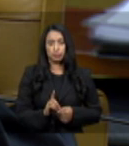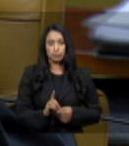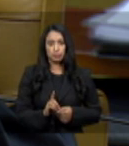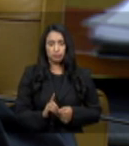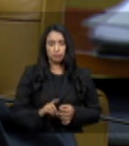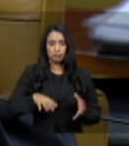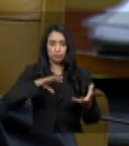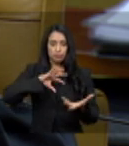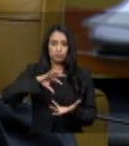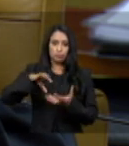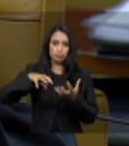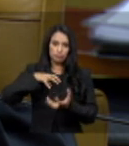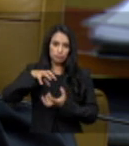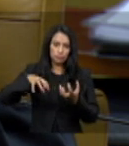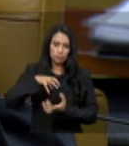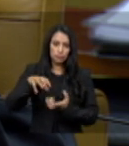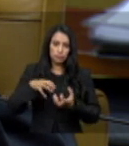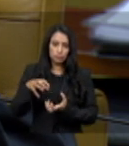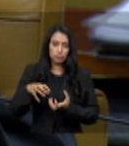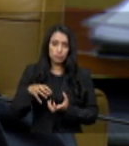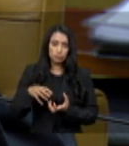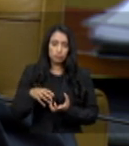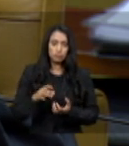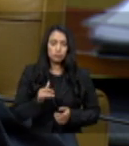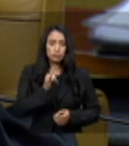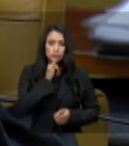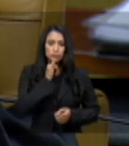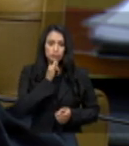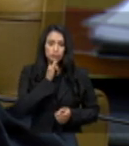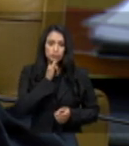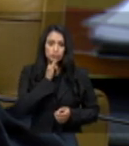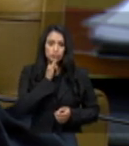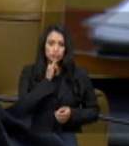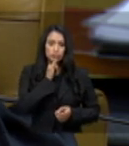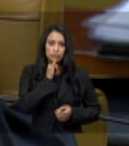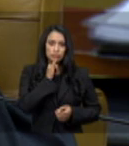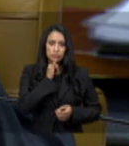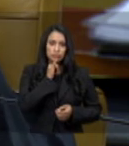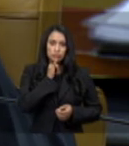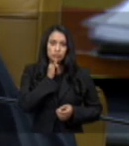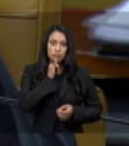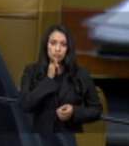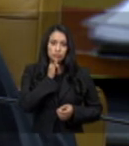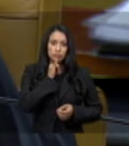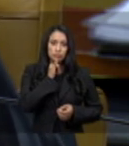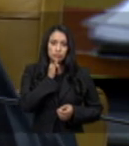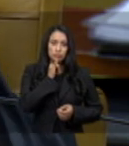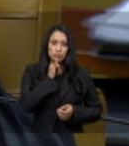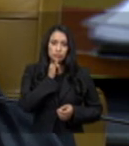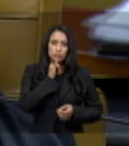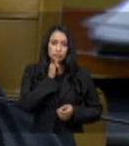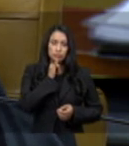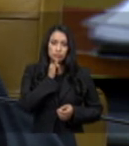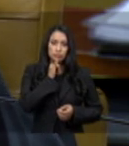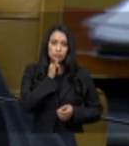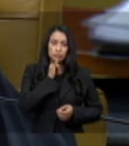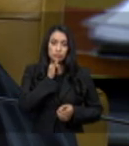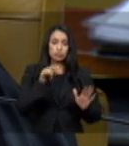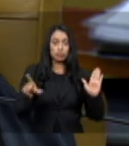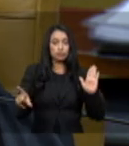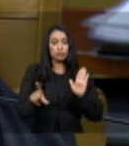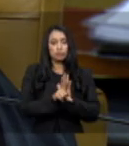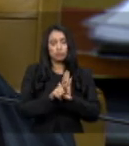sobre a questão do a droga do da lei